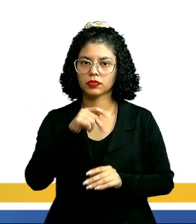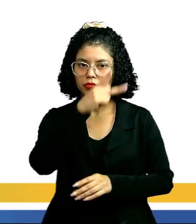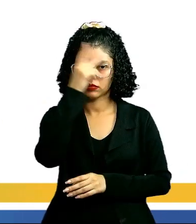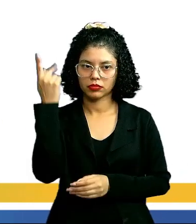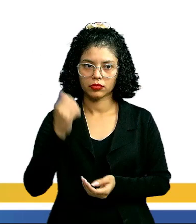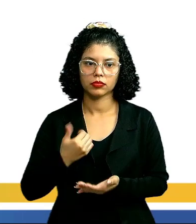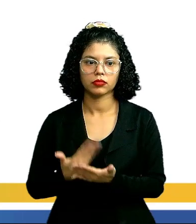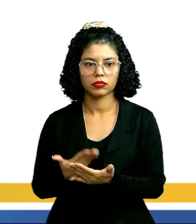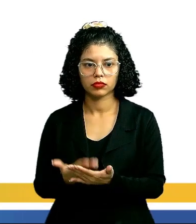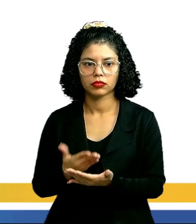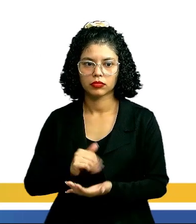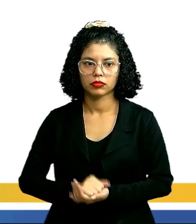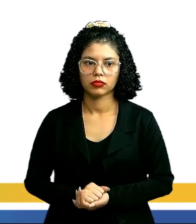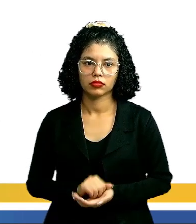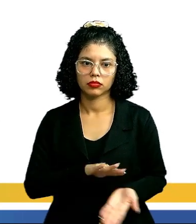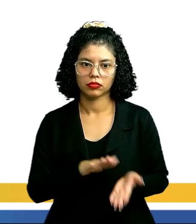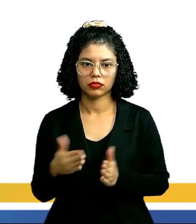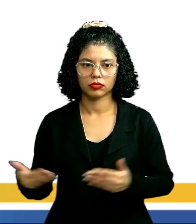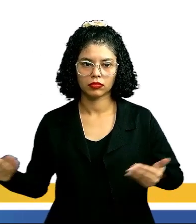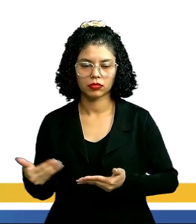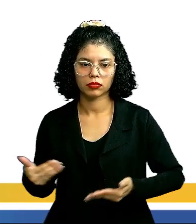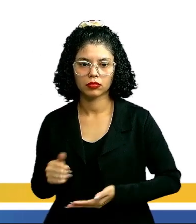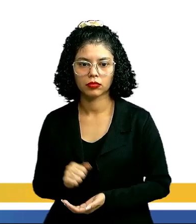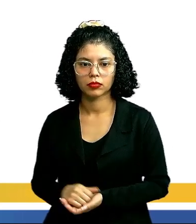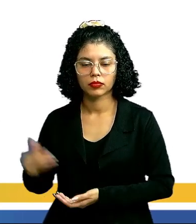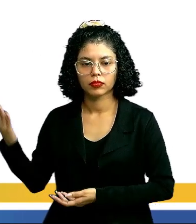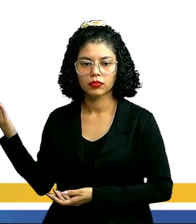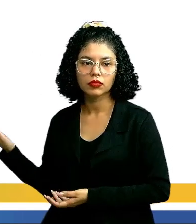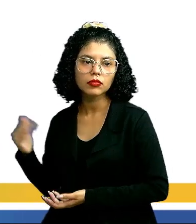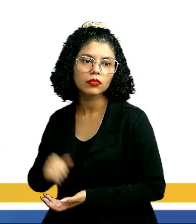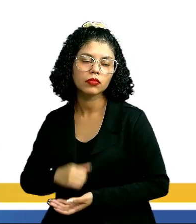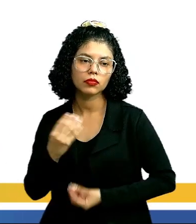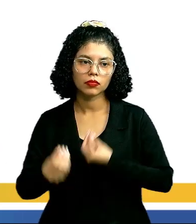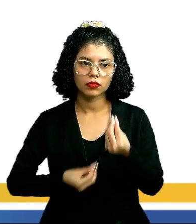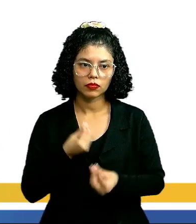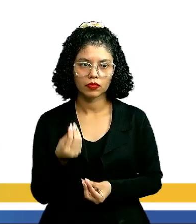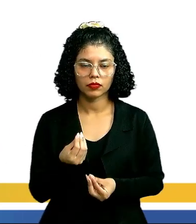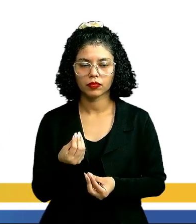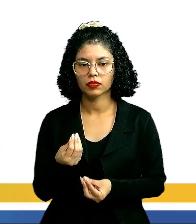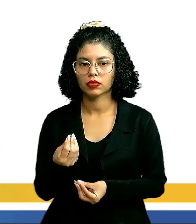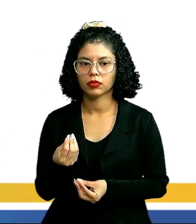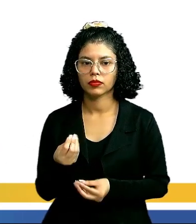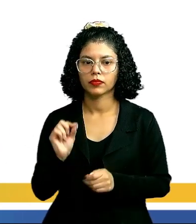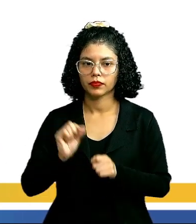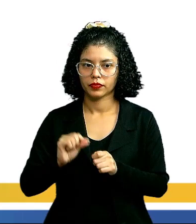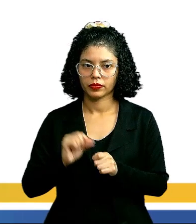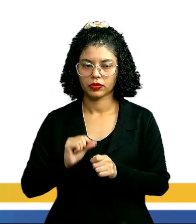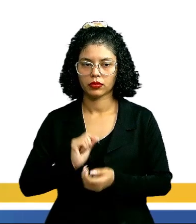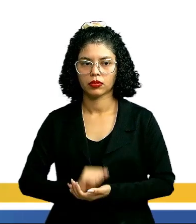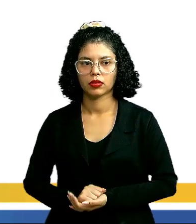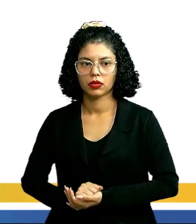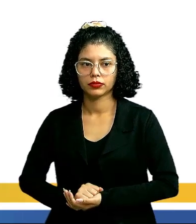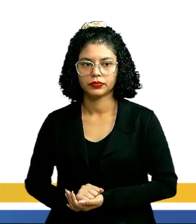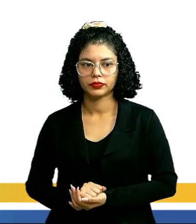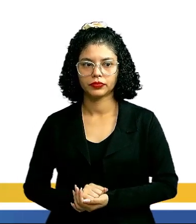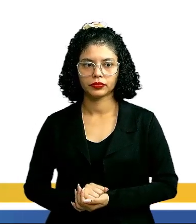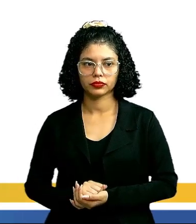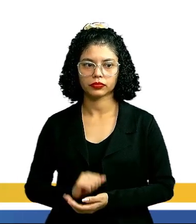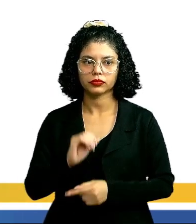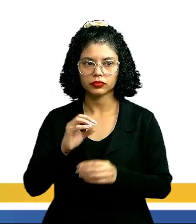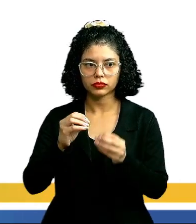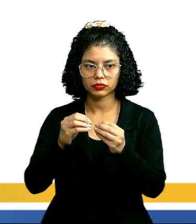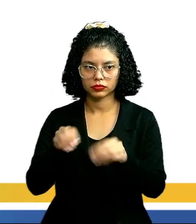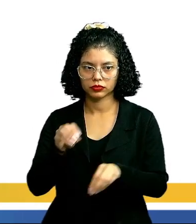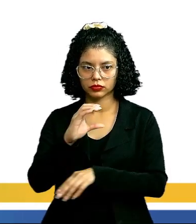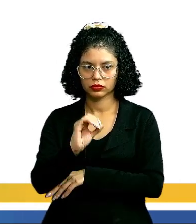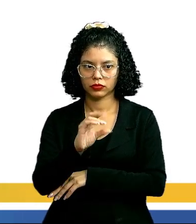estudam bastante a partir de hoje. Bom, como é que foi então a formação? O ovócito,